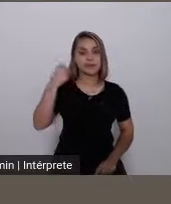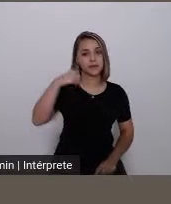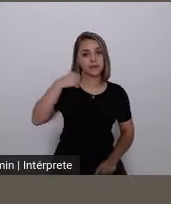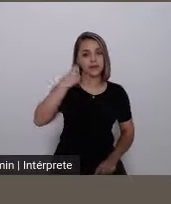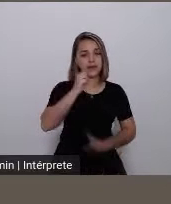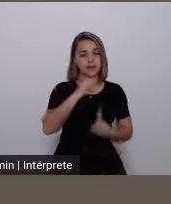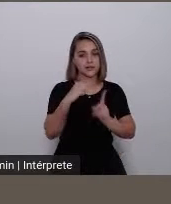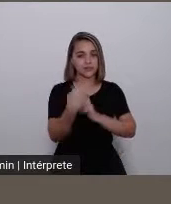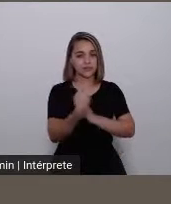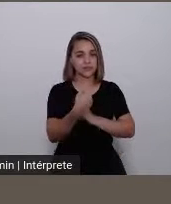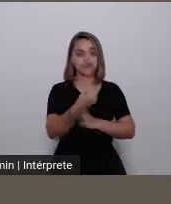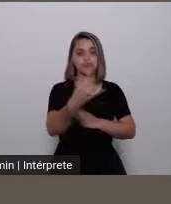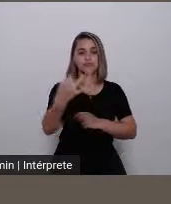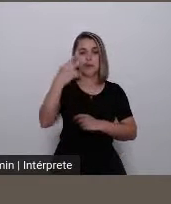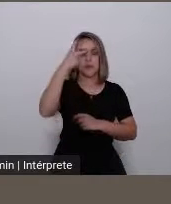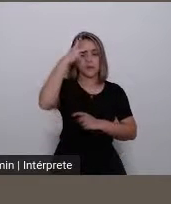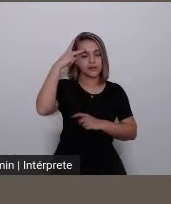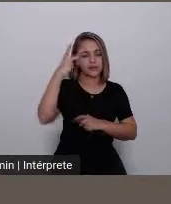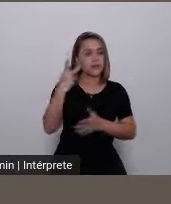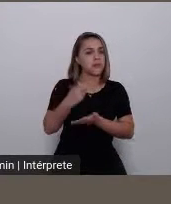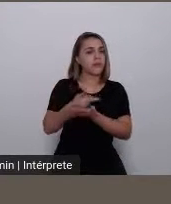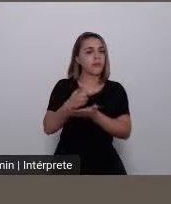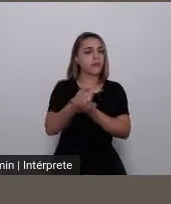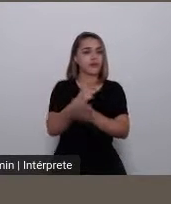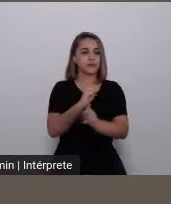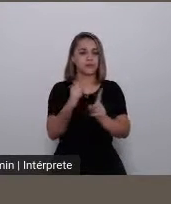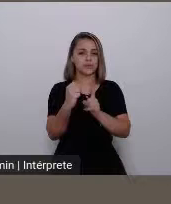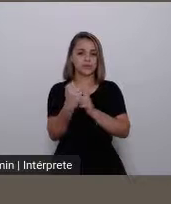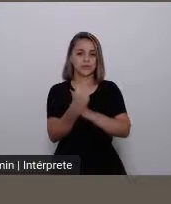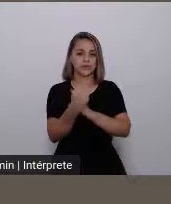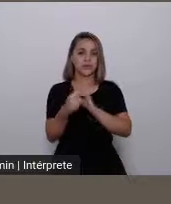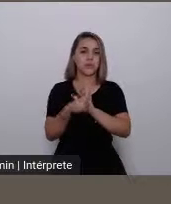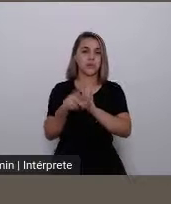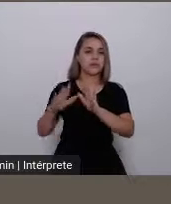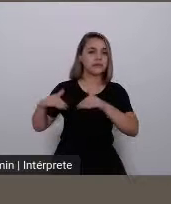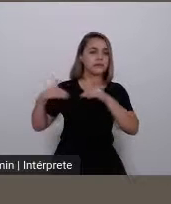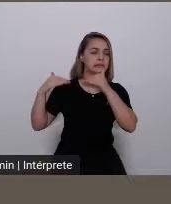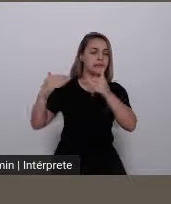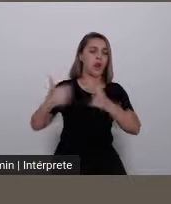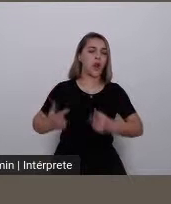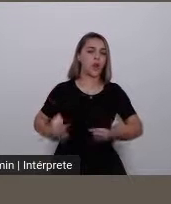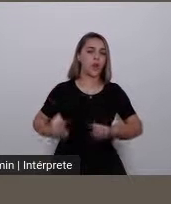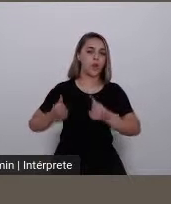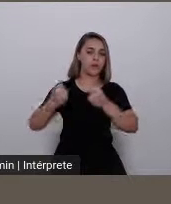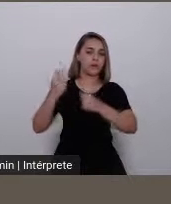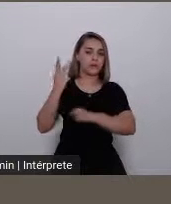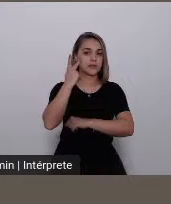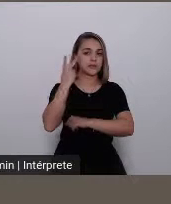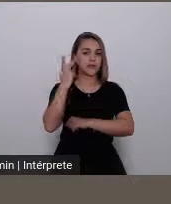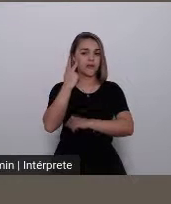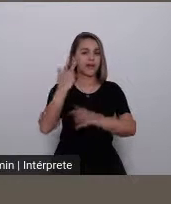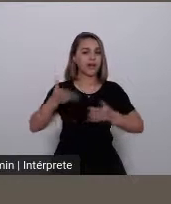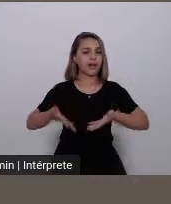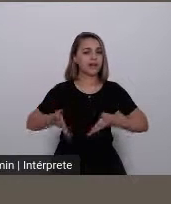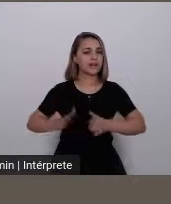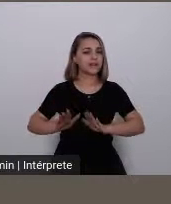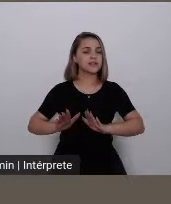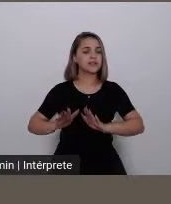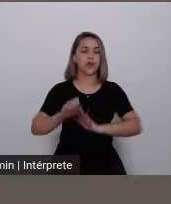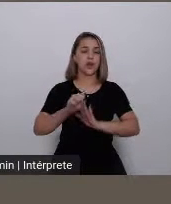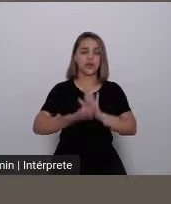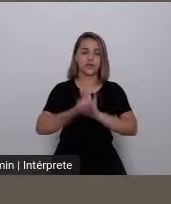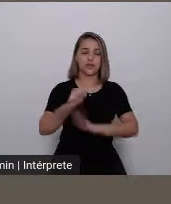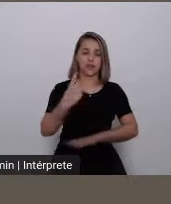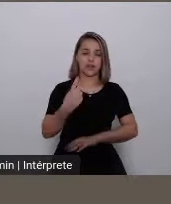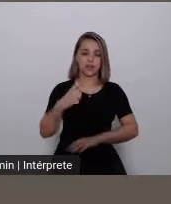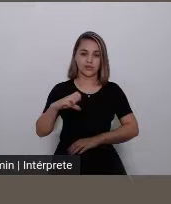sua classe social, a elite econômica paulistana, nascidas no final do século XIX, Oswald nasceu